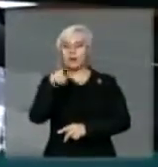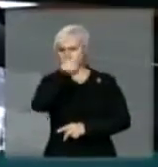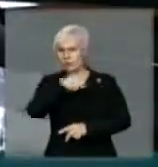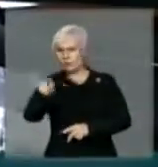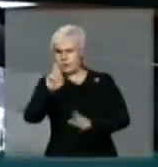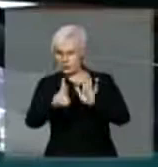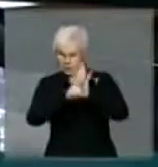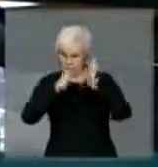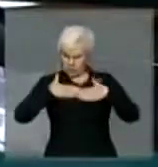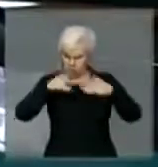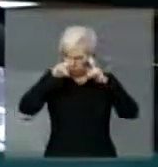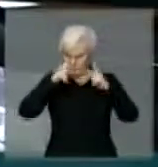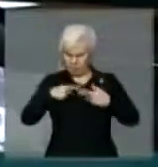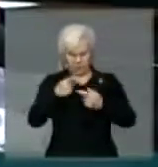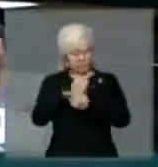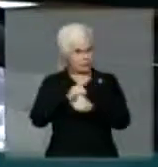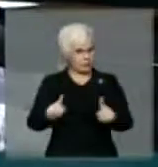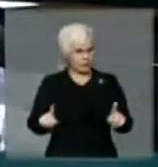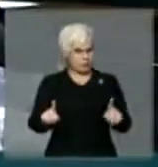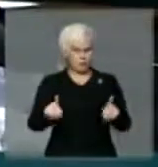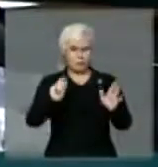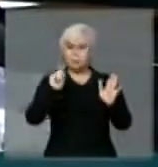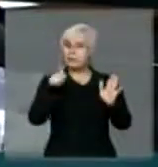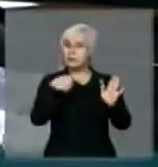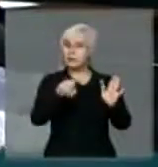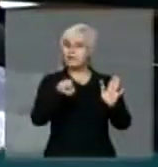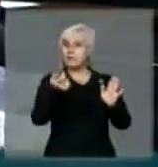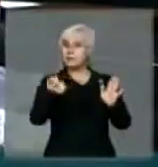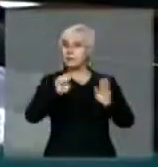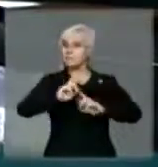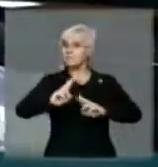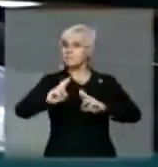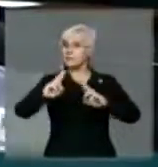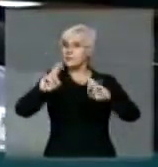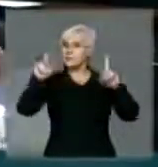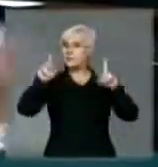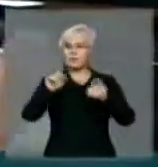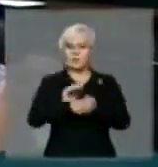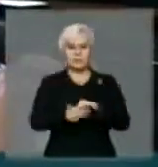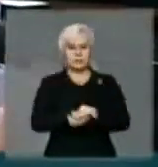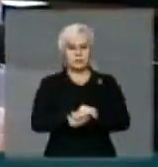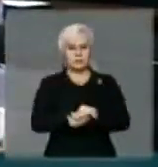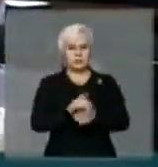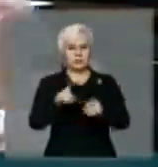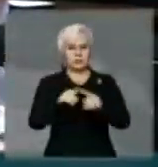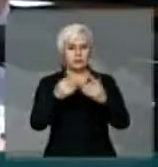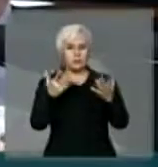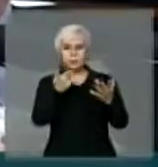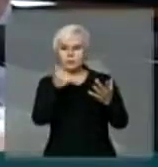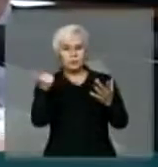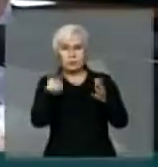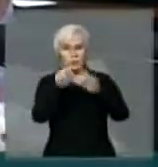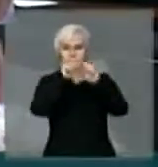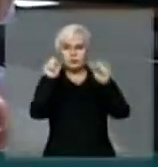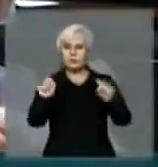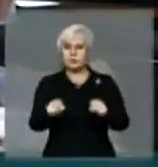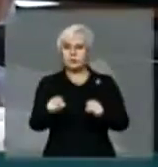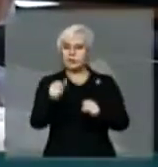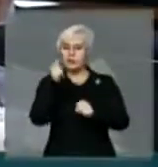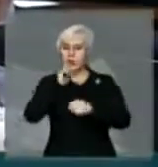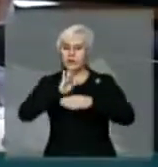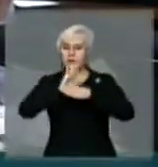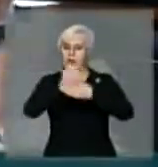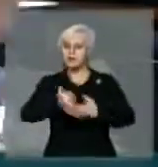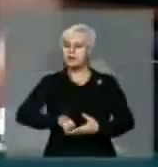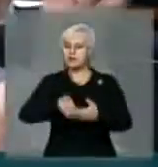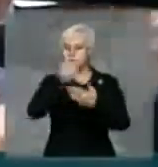partido, podem merecer a mesma pecha de que não representa o povo, mas efetivamente não é um sistema que facilita, que